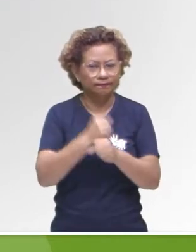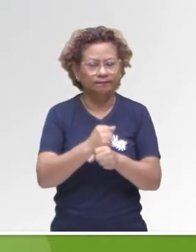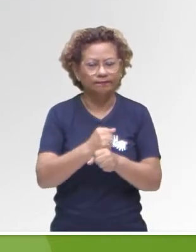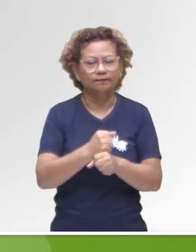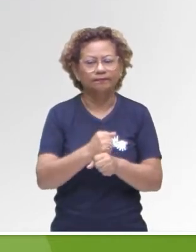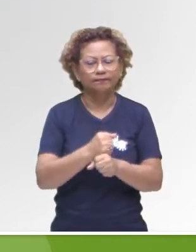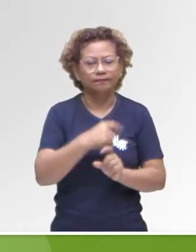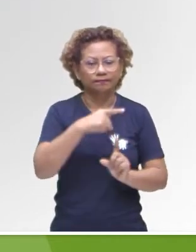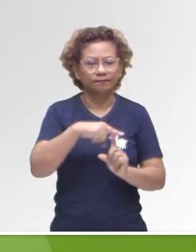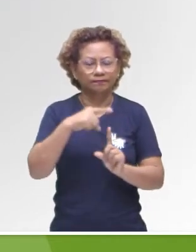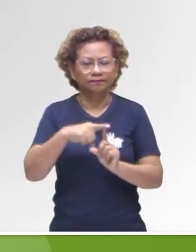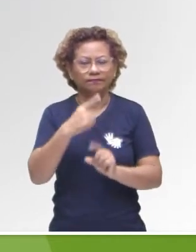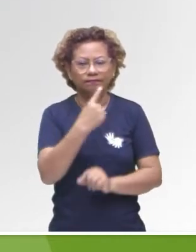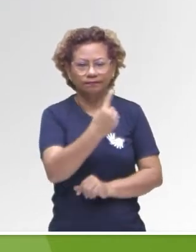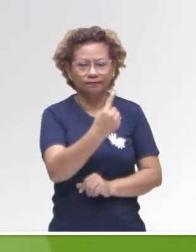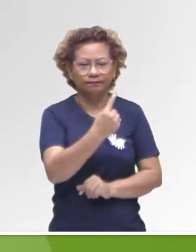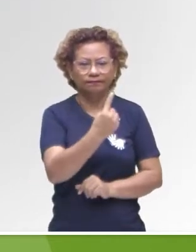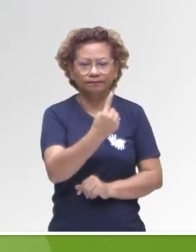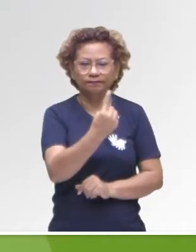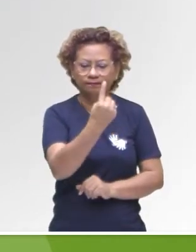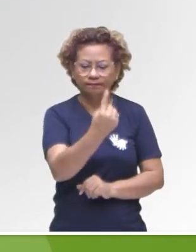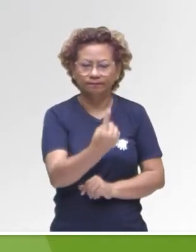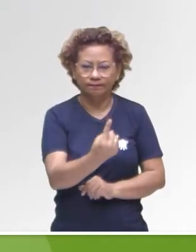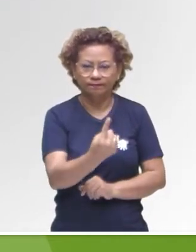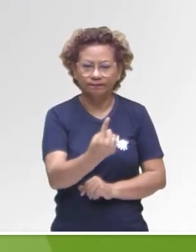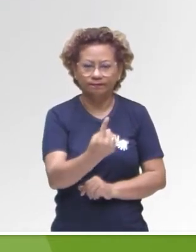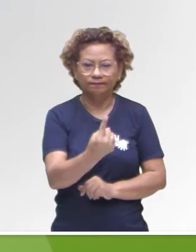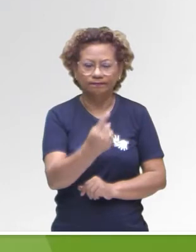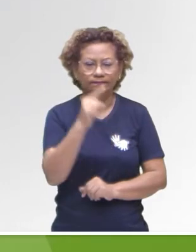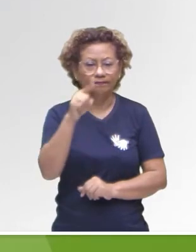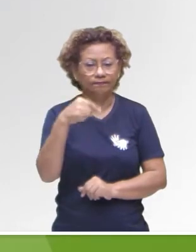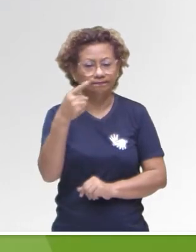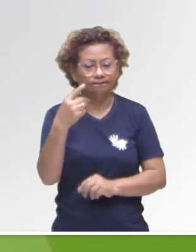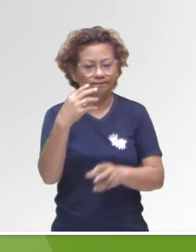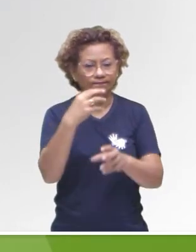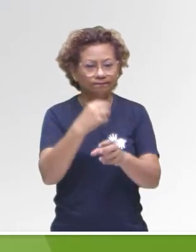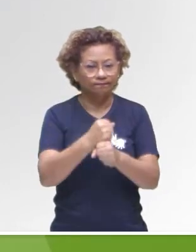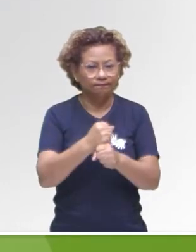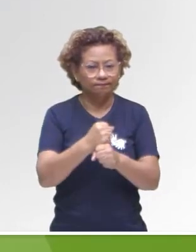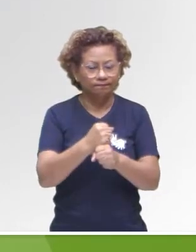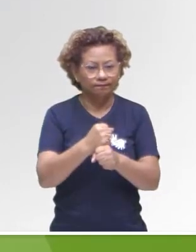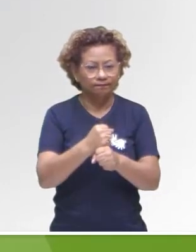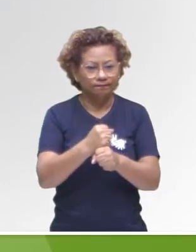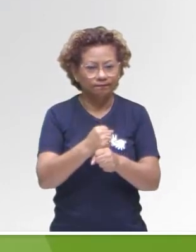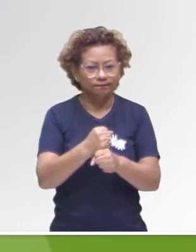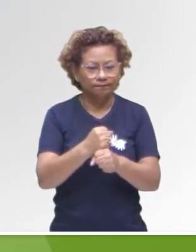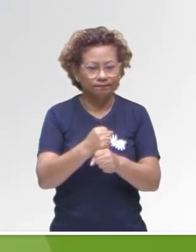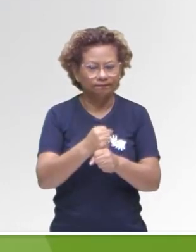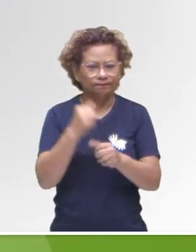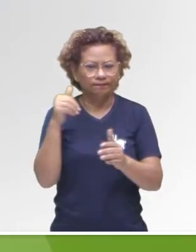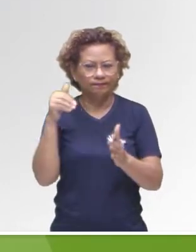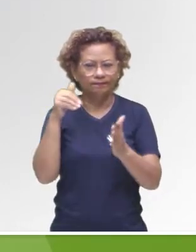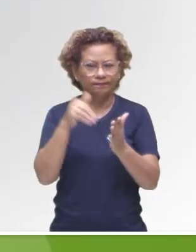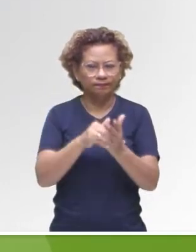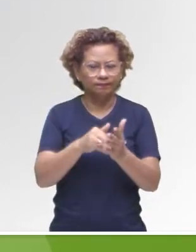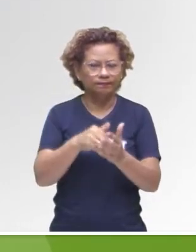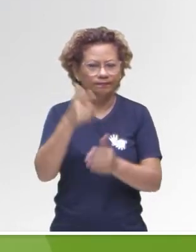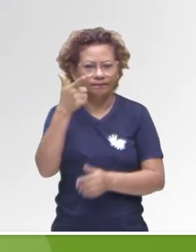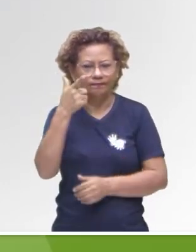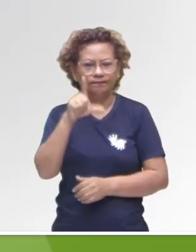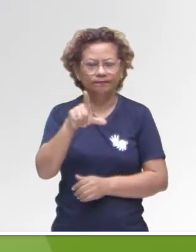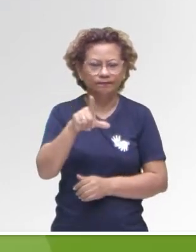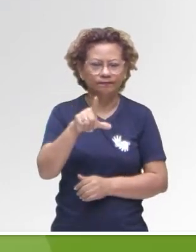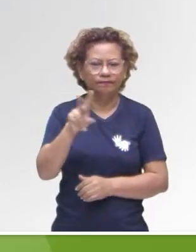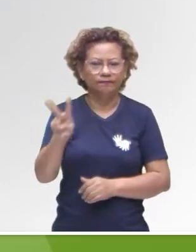lá no sistema e somamos todas essas contribuições ao final para conseguirmos o potencial